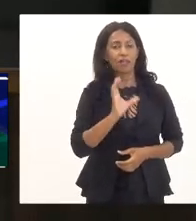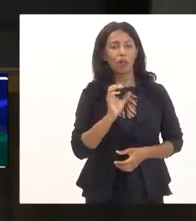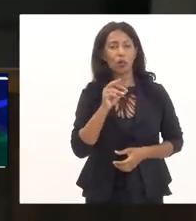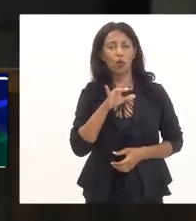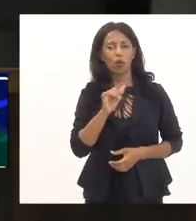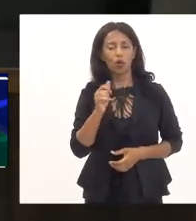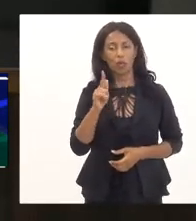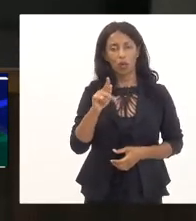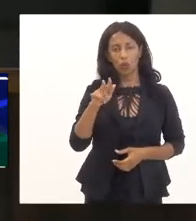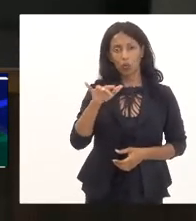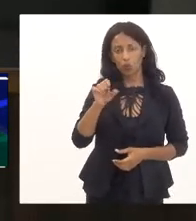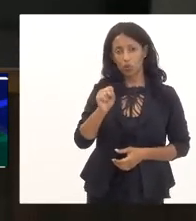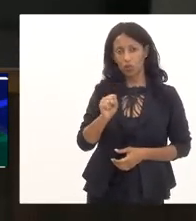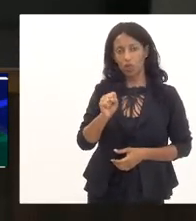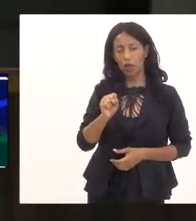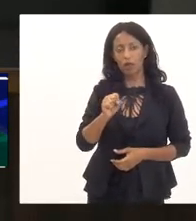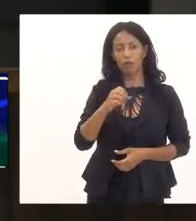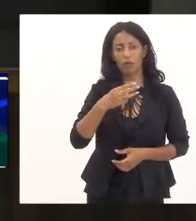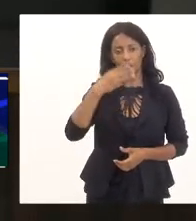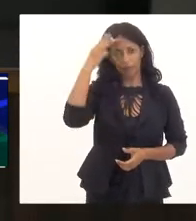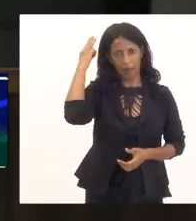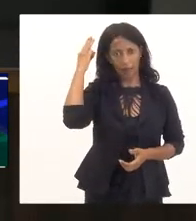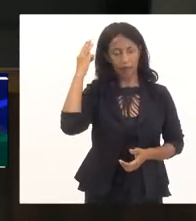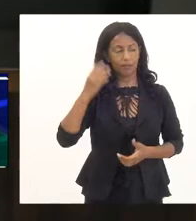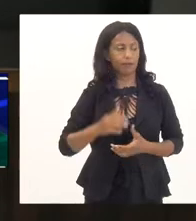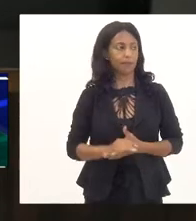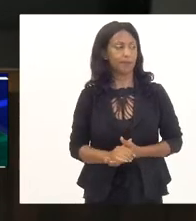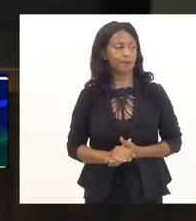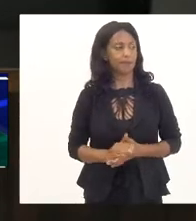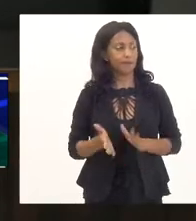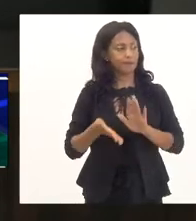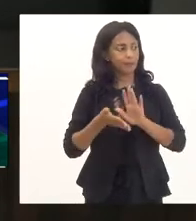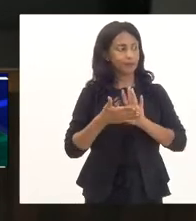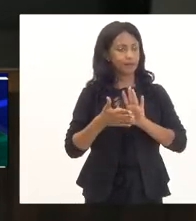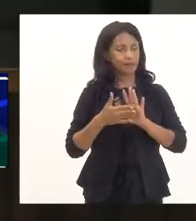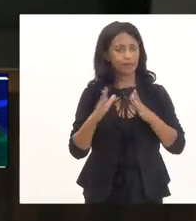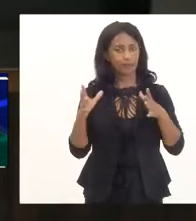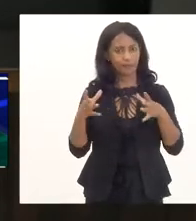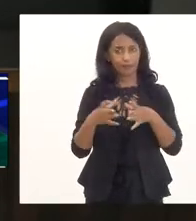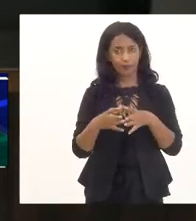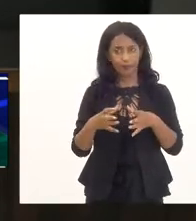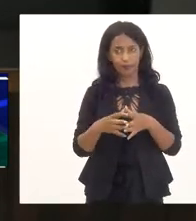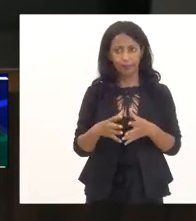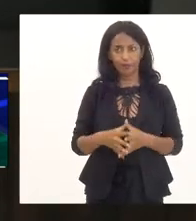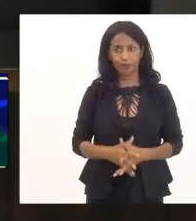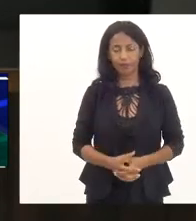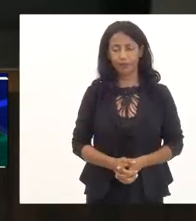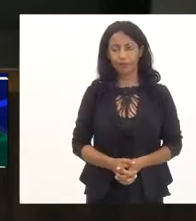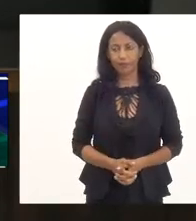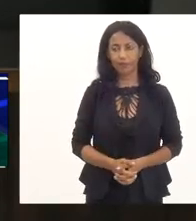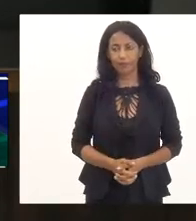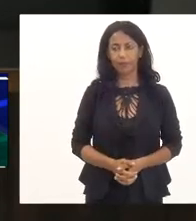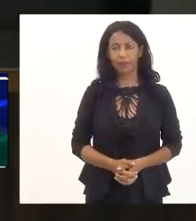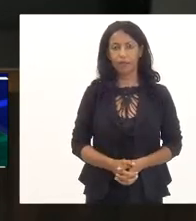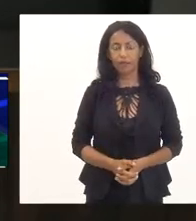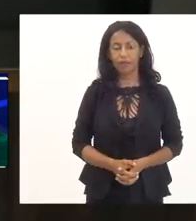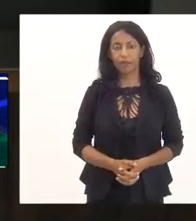Salema, Gustavo Schmidt e Márcio Pacheco. Pendendo de pareceres da